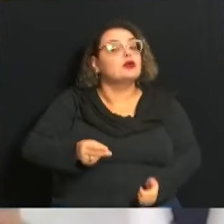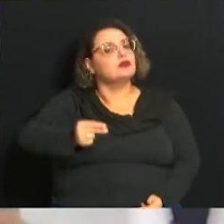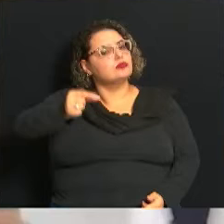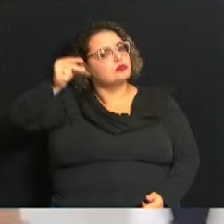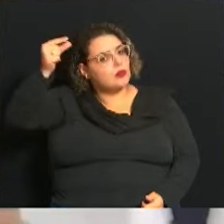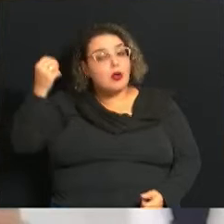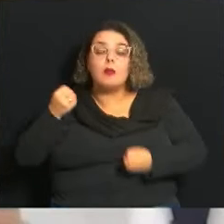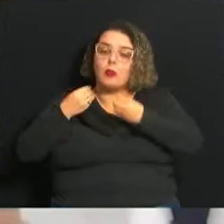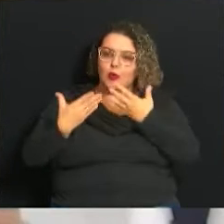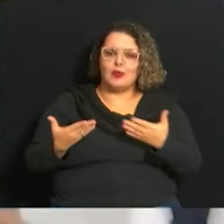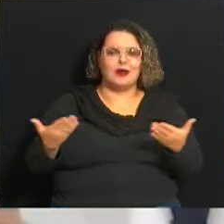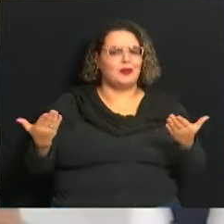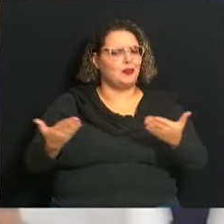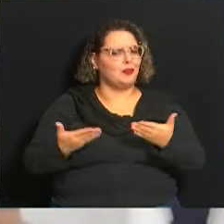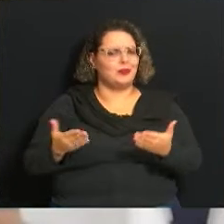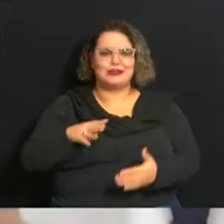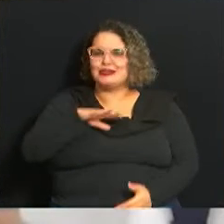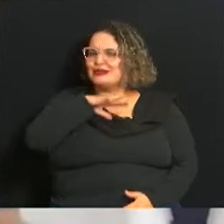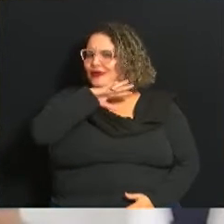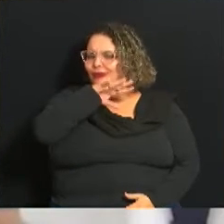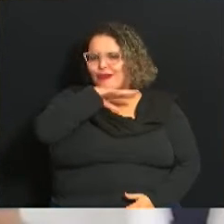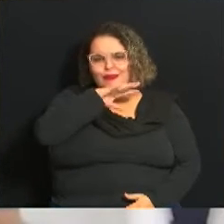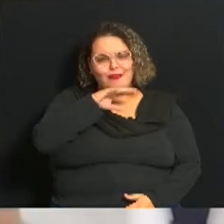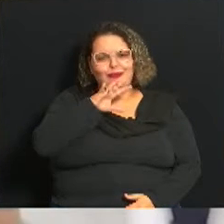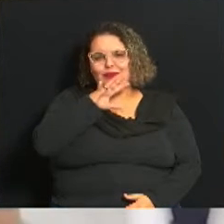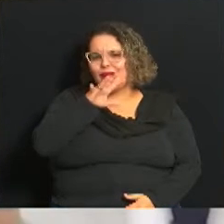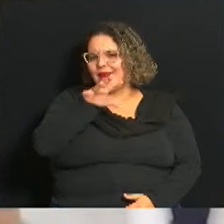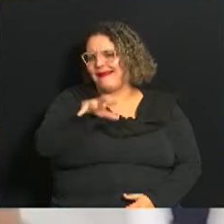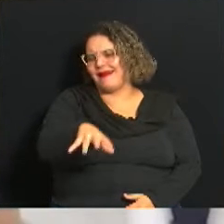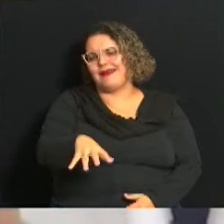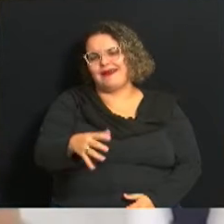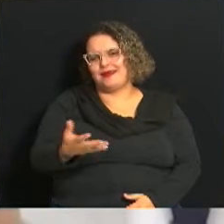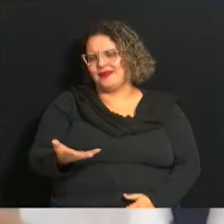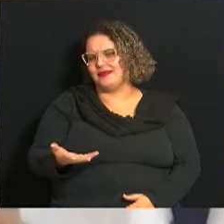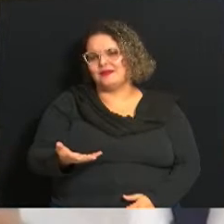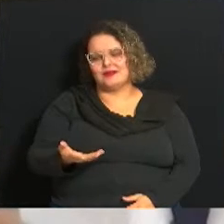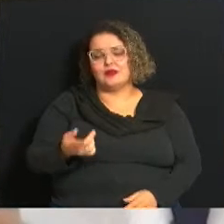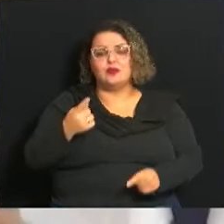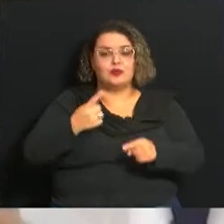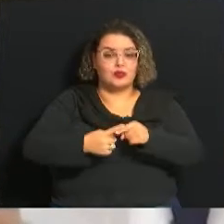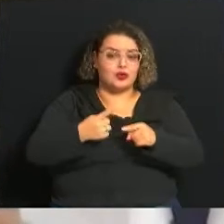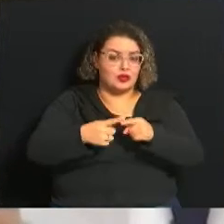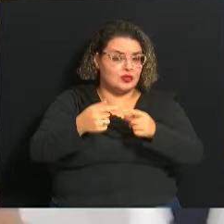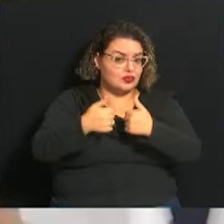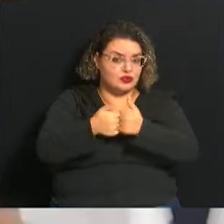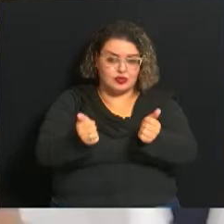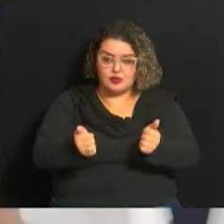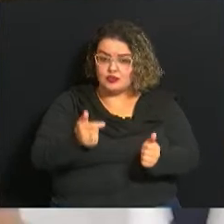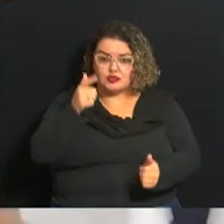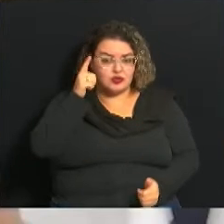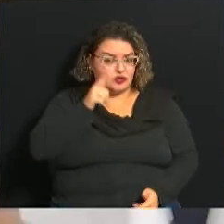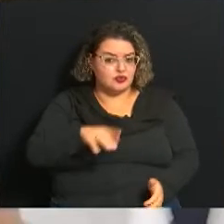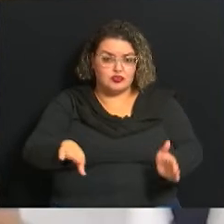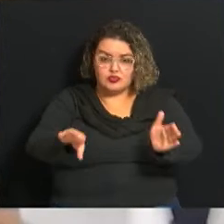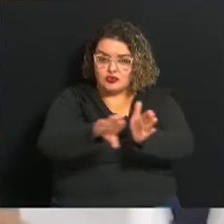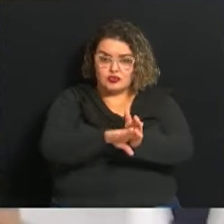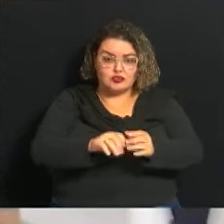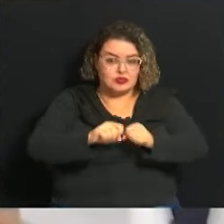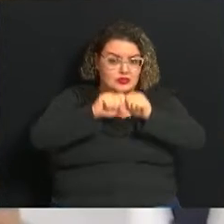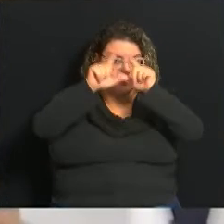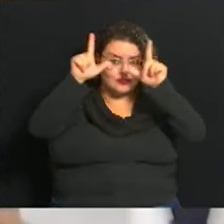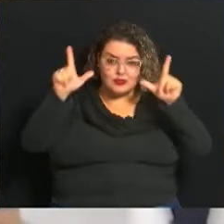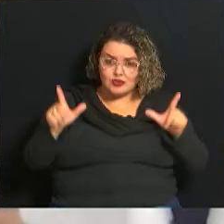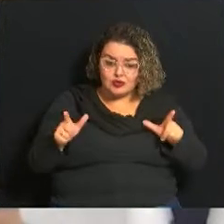Hoje está muito ruim, inclusive porque os ônibus não conseguem chegar pela manhã